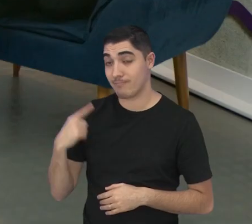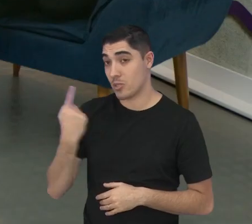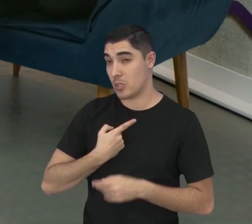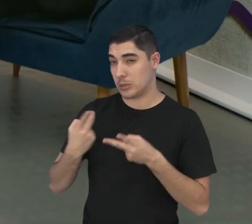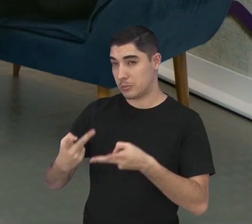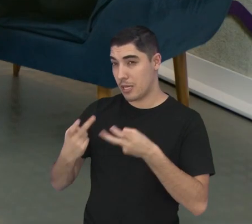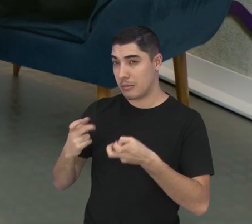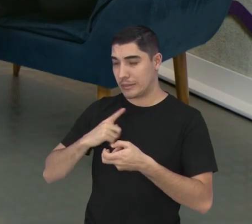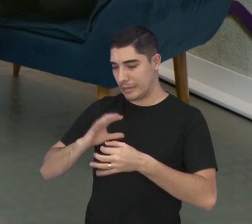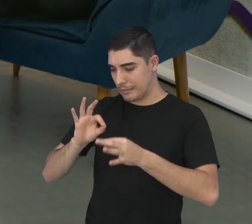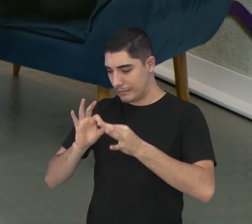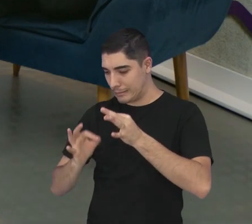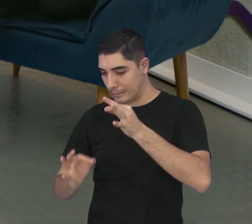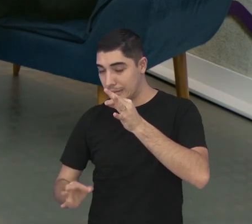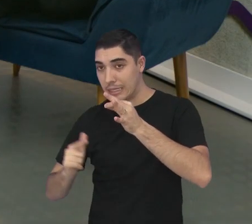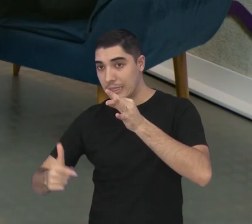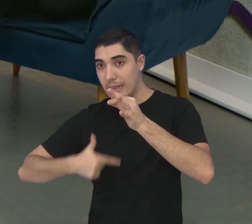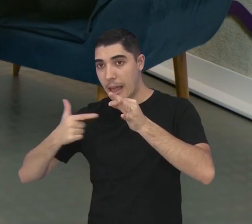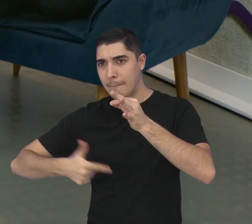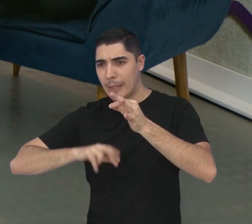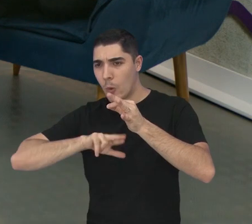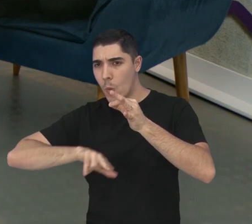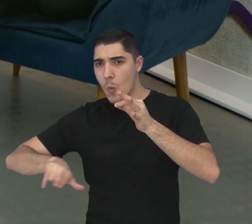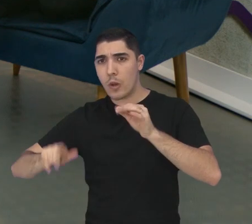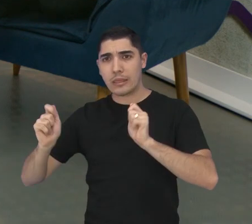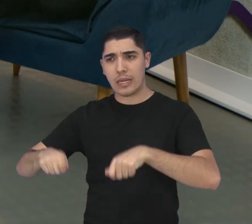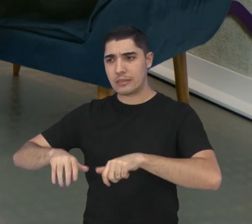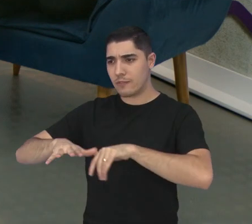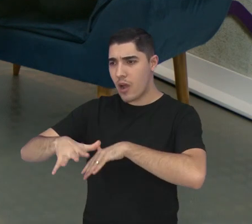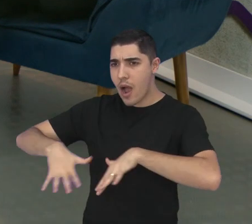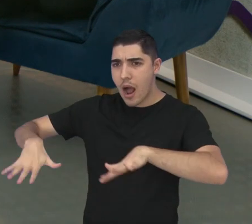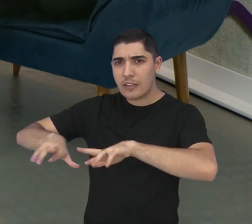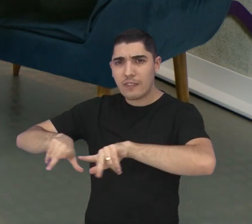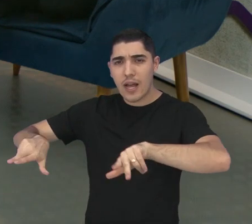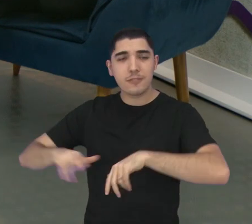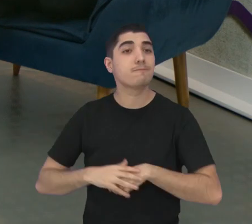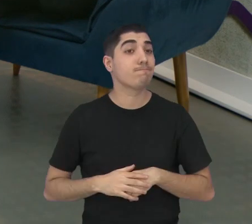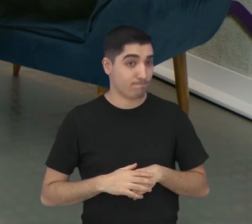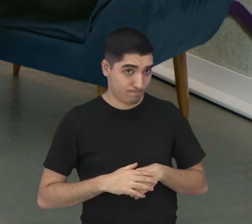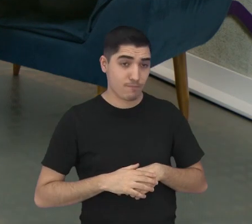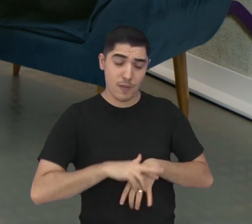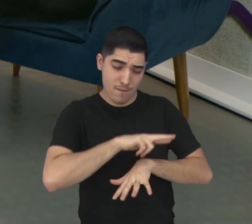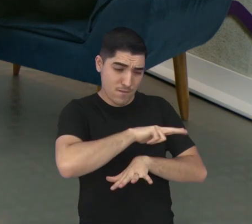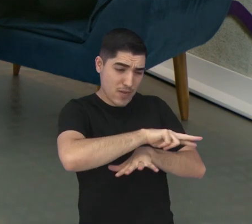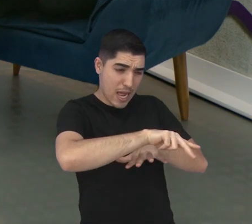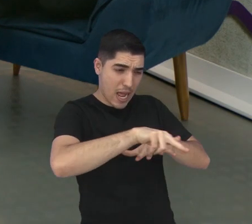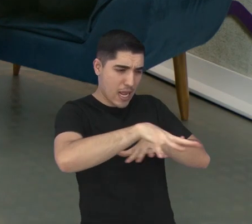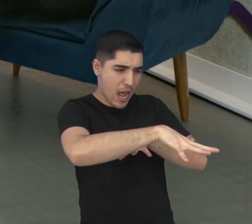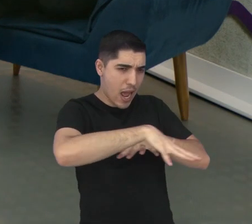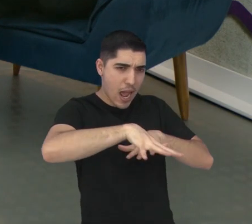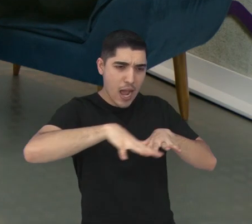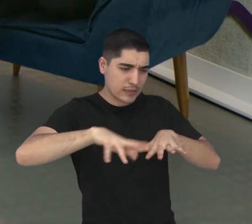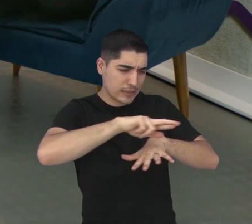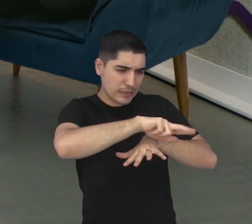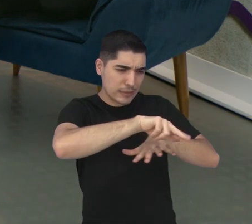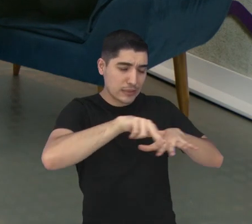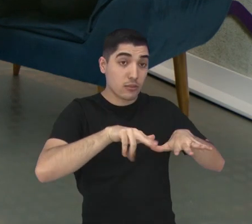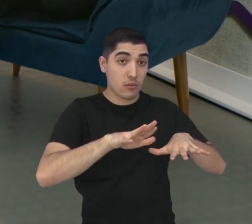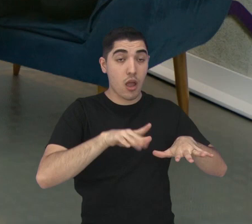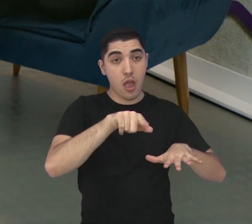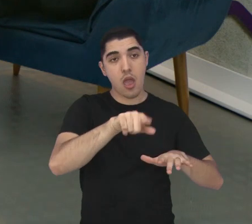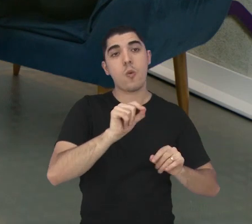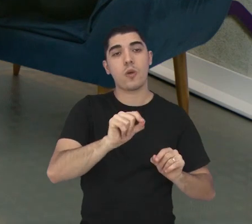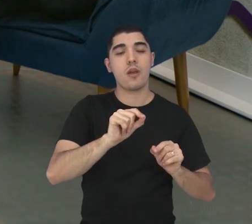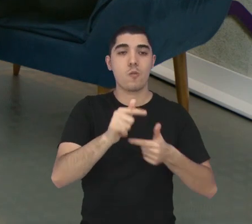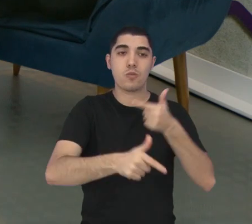já pôde perceber que é bem extenso e esse profissional pode trabalhar em várias áreas, né? Em várias áreas. Existe um mercado de trabalho, né, o